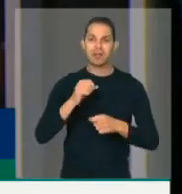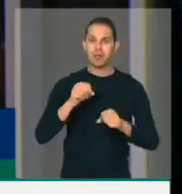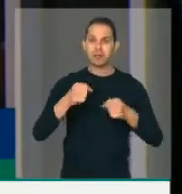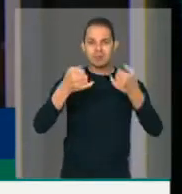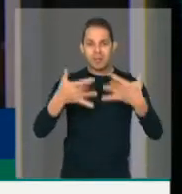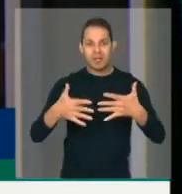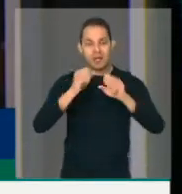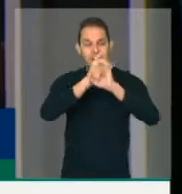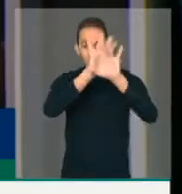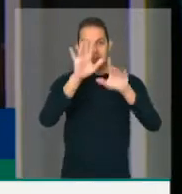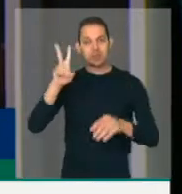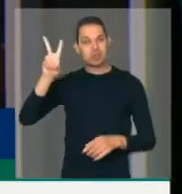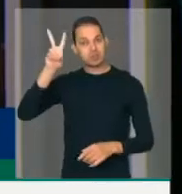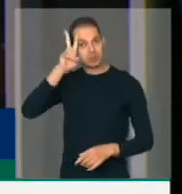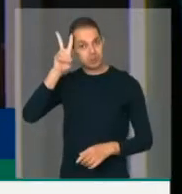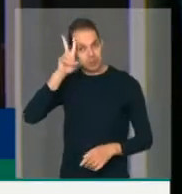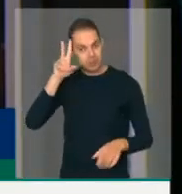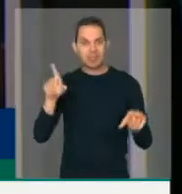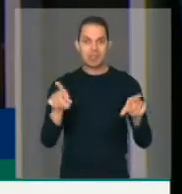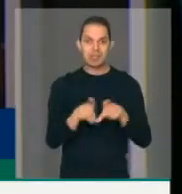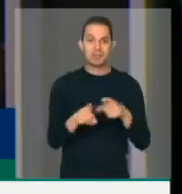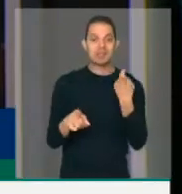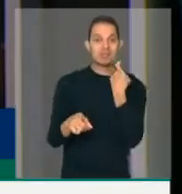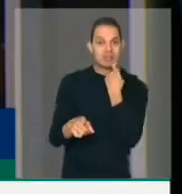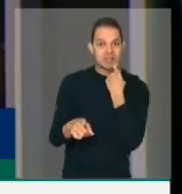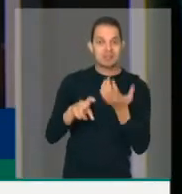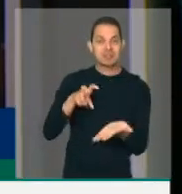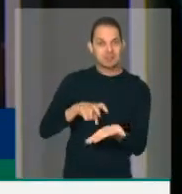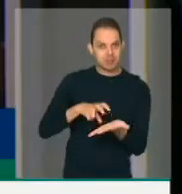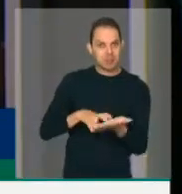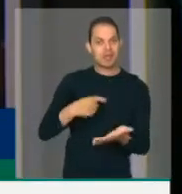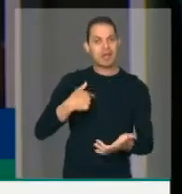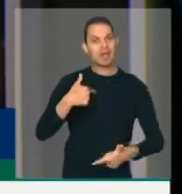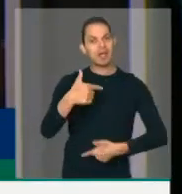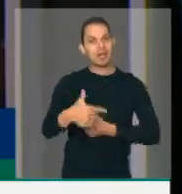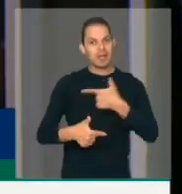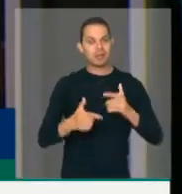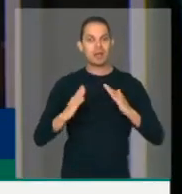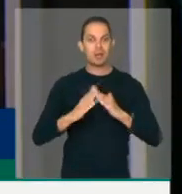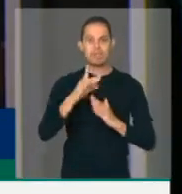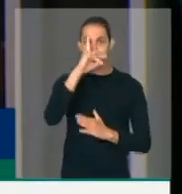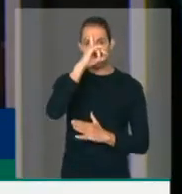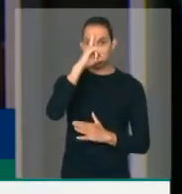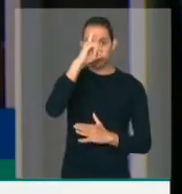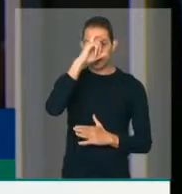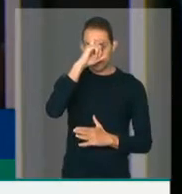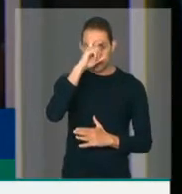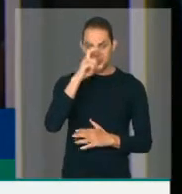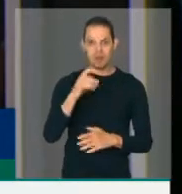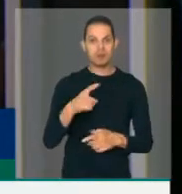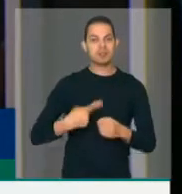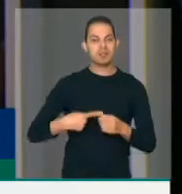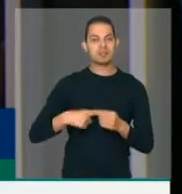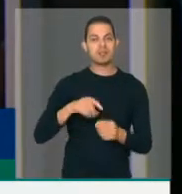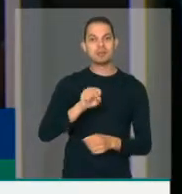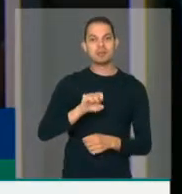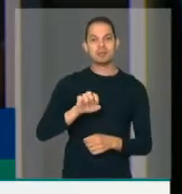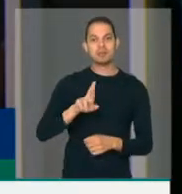eu trabalho segundas e sextas de manhã no Hospital Metropolitano de Serra, Espírito